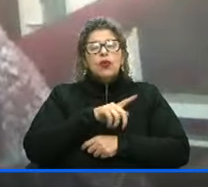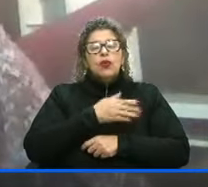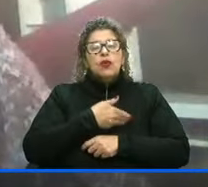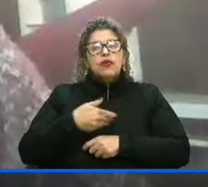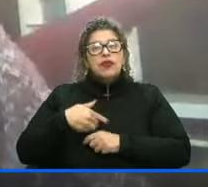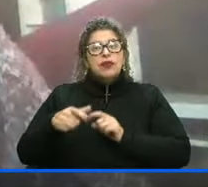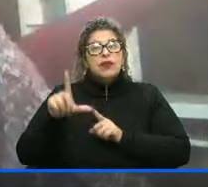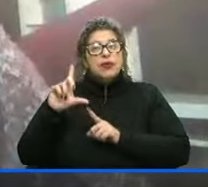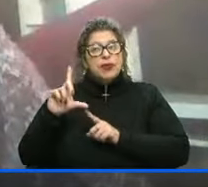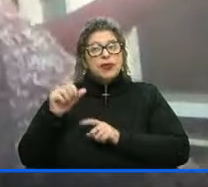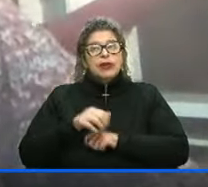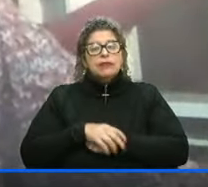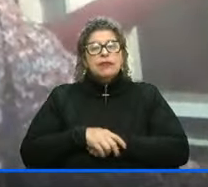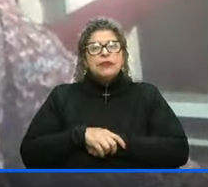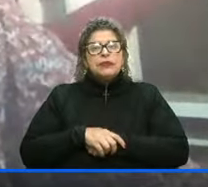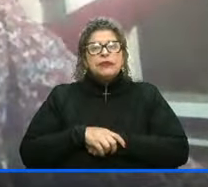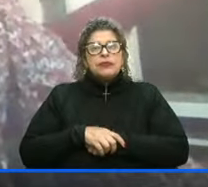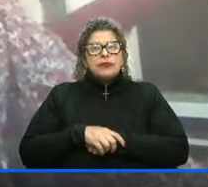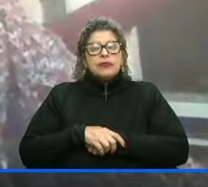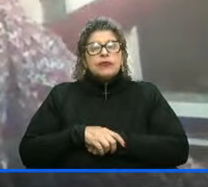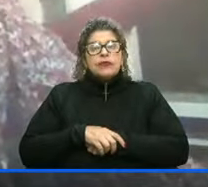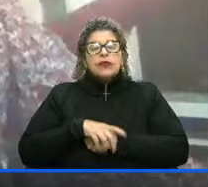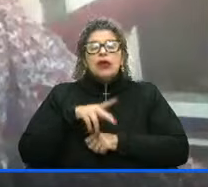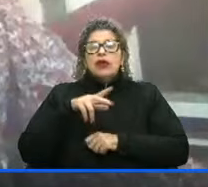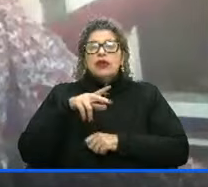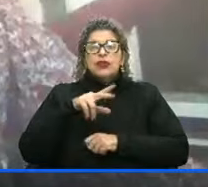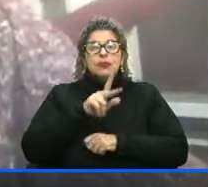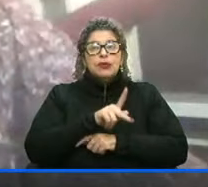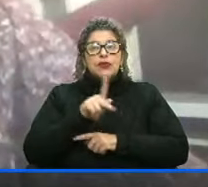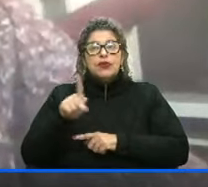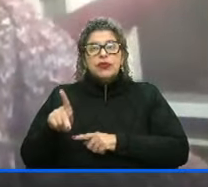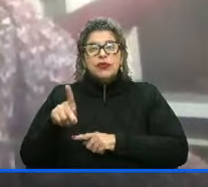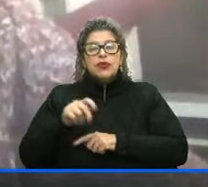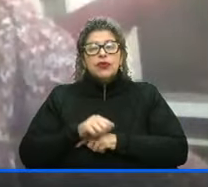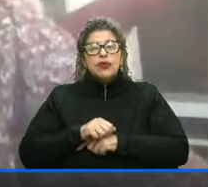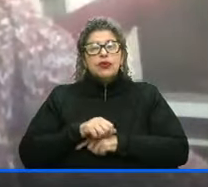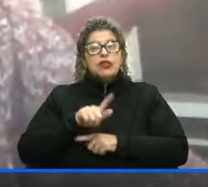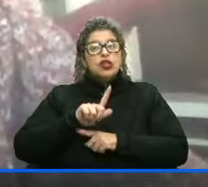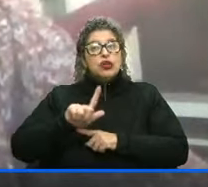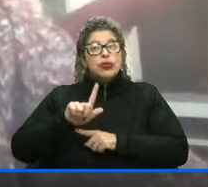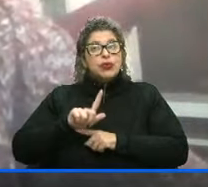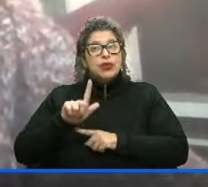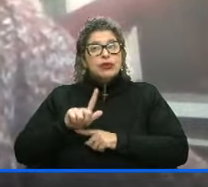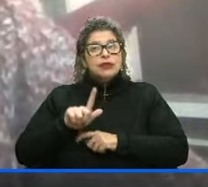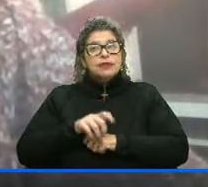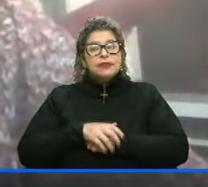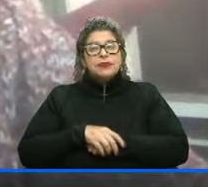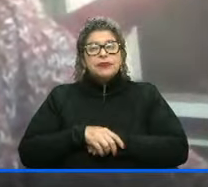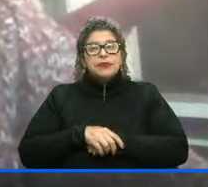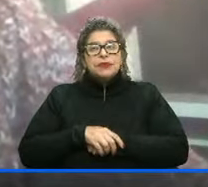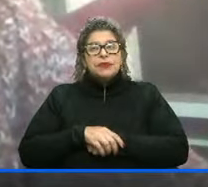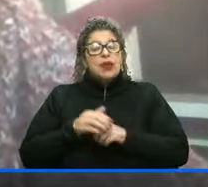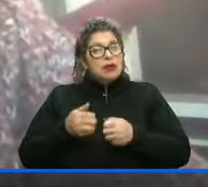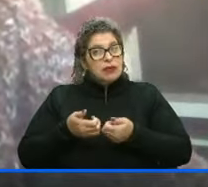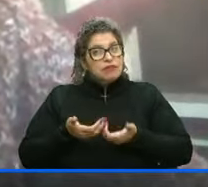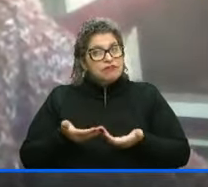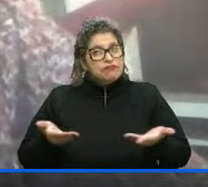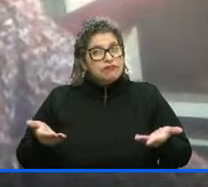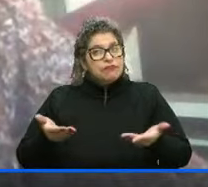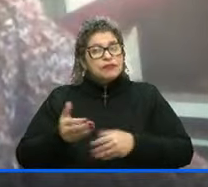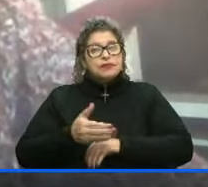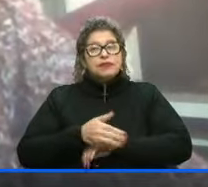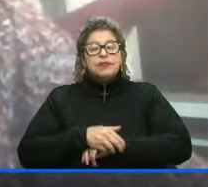Então, as professoras, acho que são professoras, né, gestoras que estão aqui, palavra com vocês.